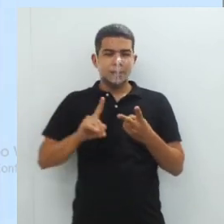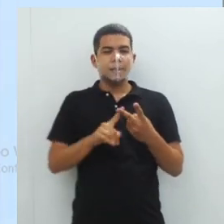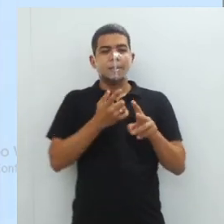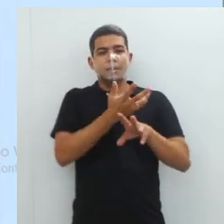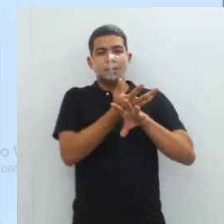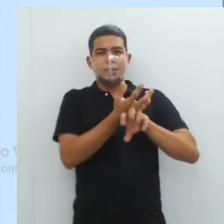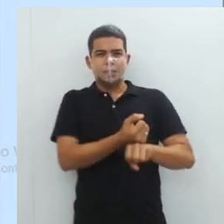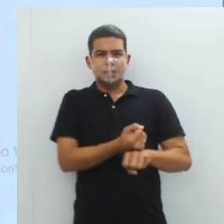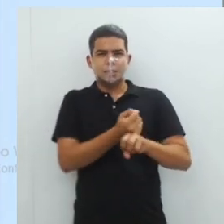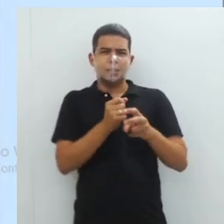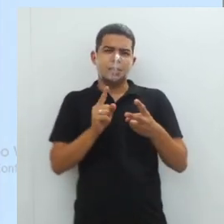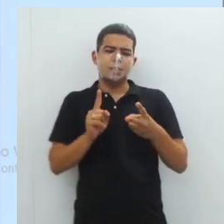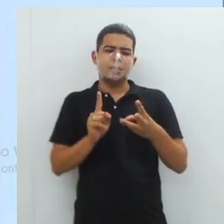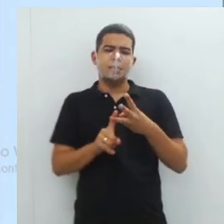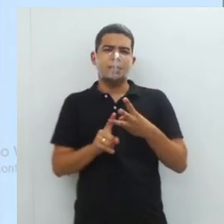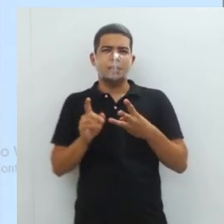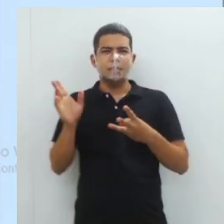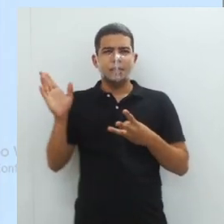Caatinga,